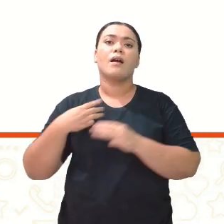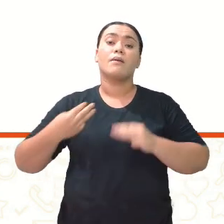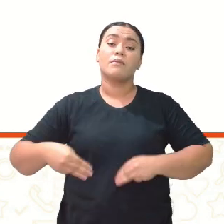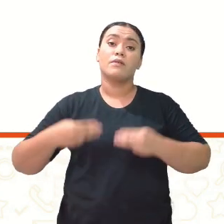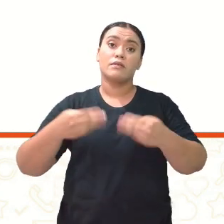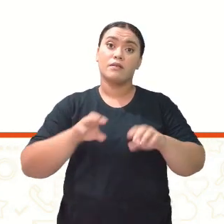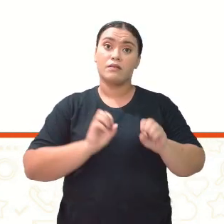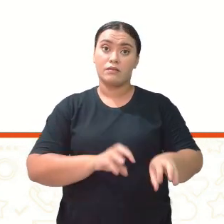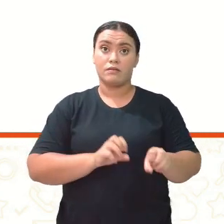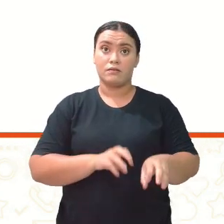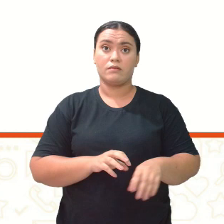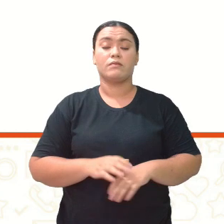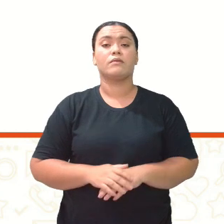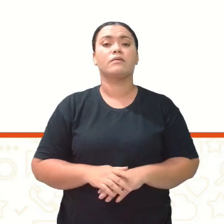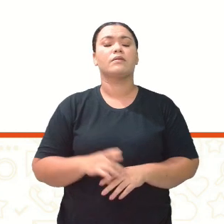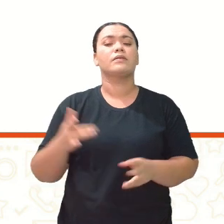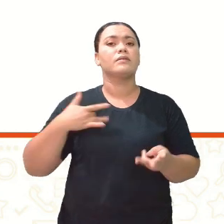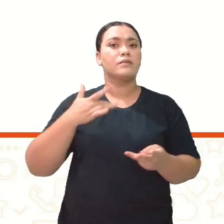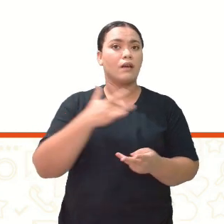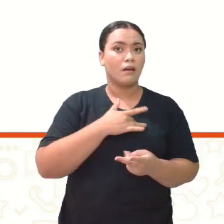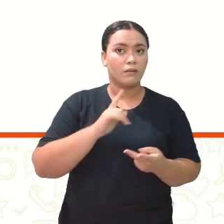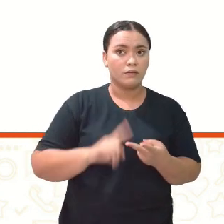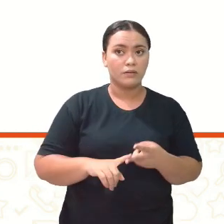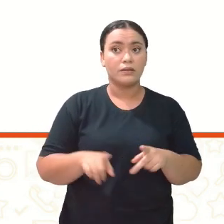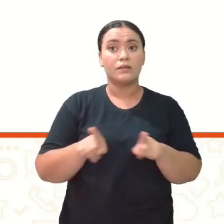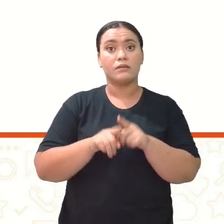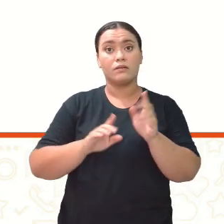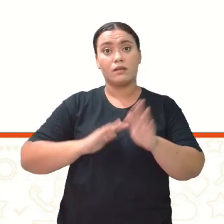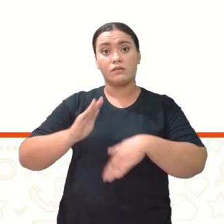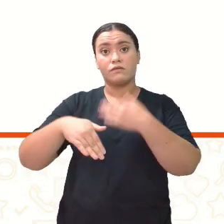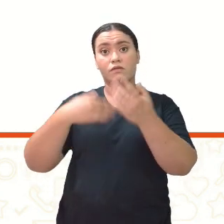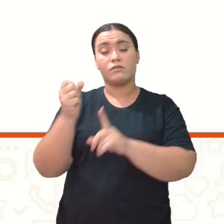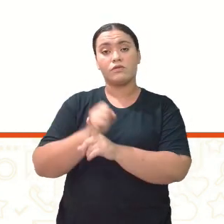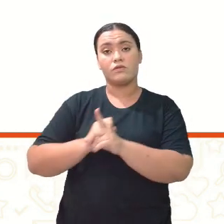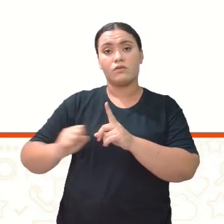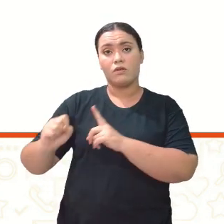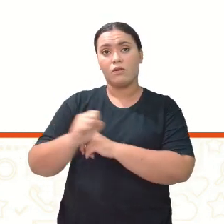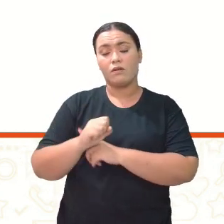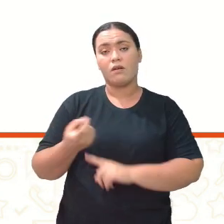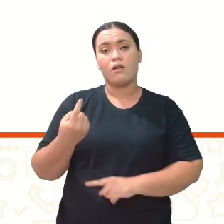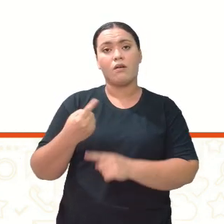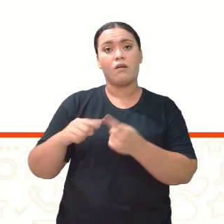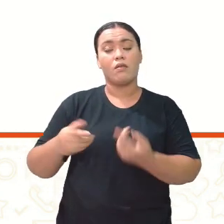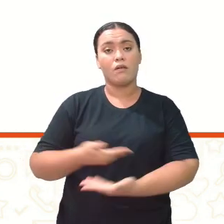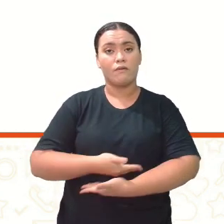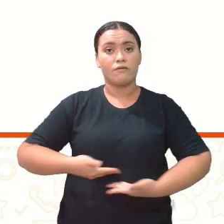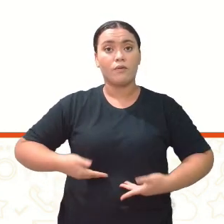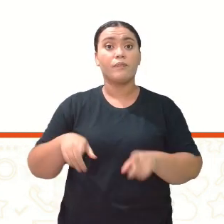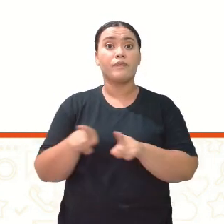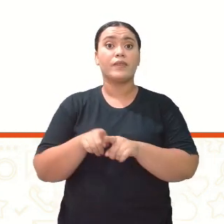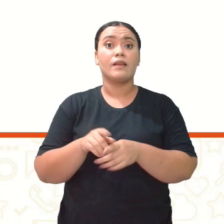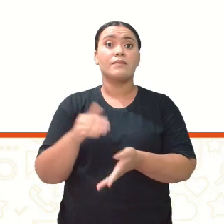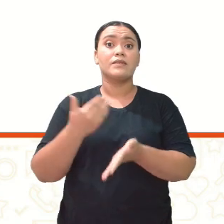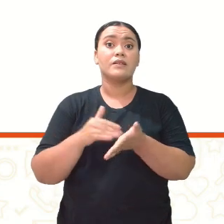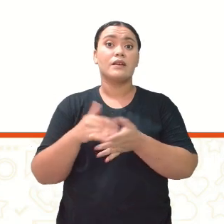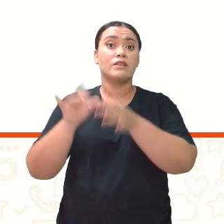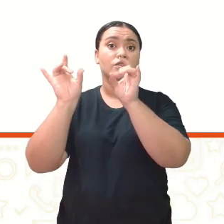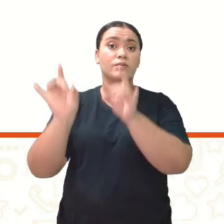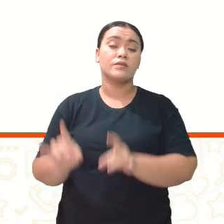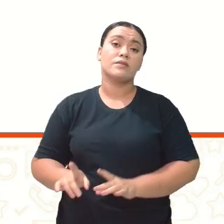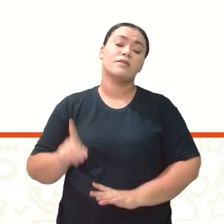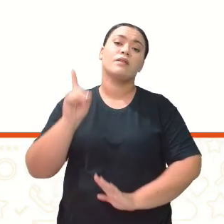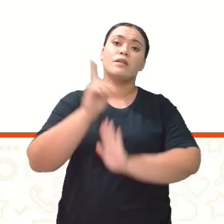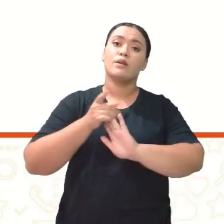da Educação, da Saúde, do Desenvolvimento Social e Combate à Fome e a Secretaria Especial dos Direitos